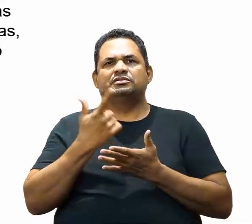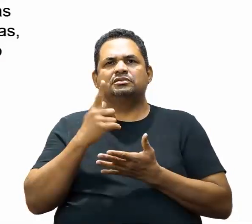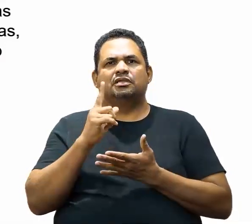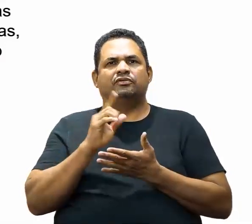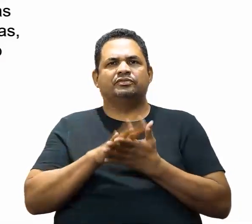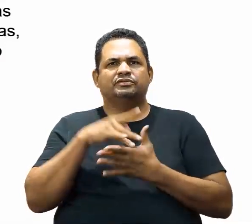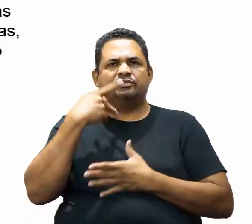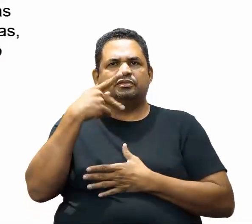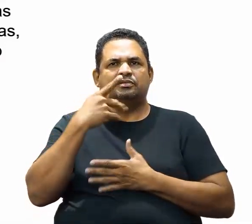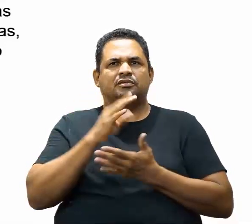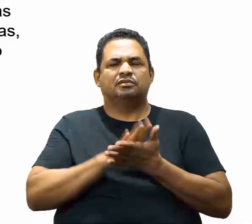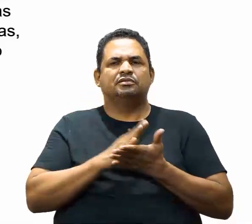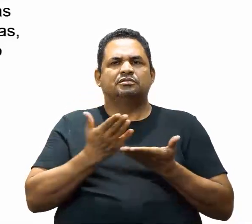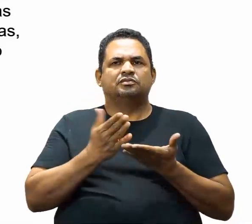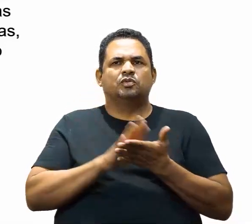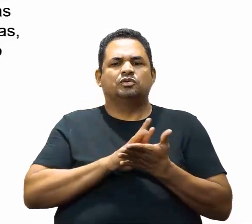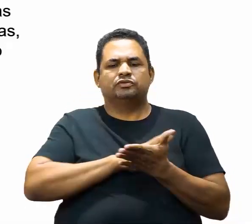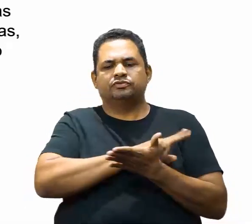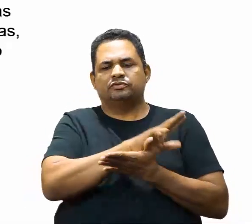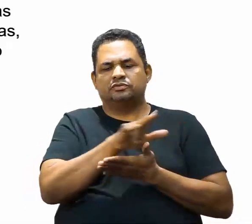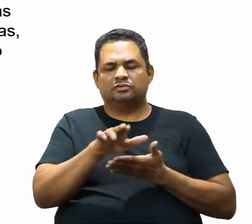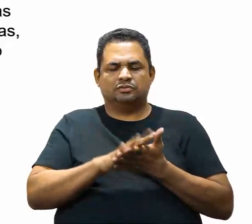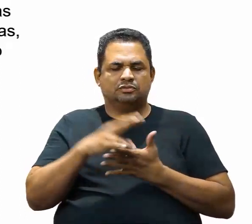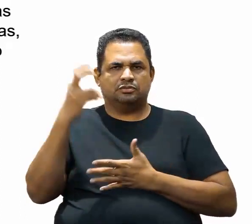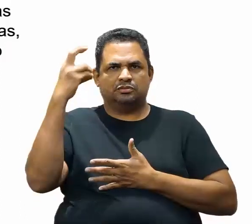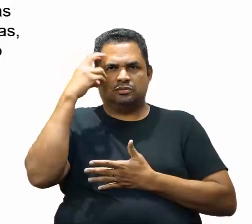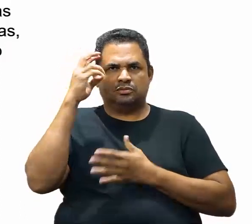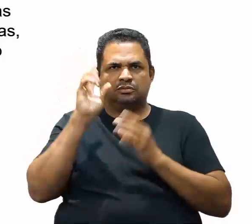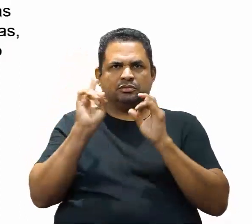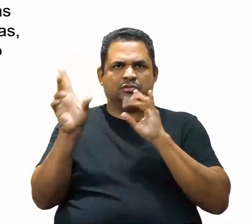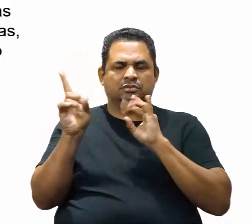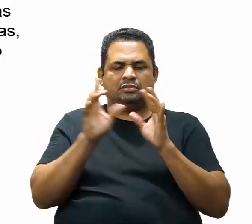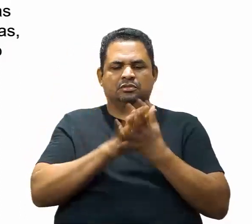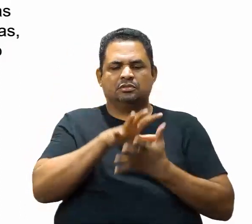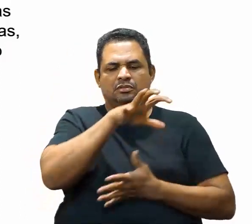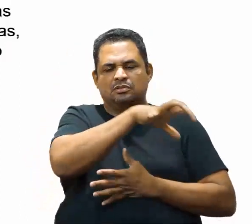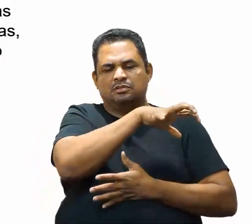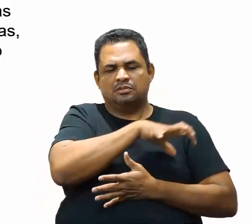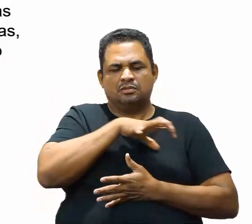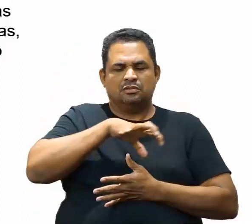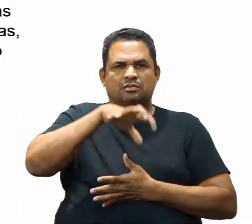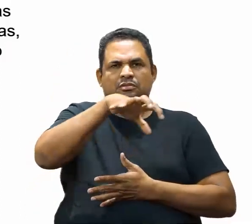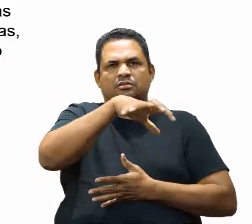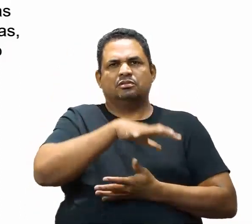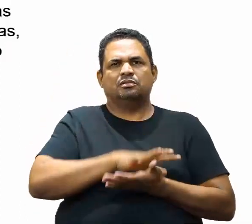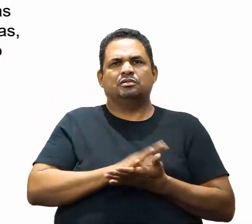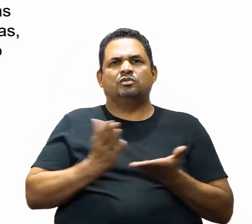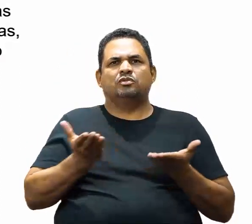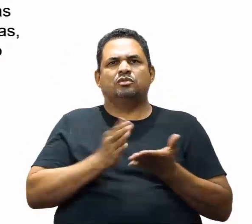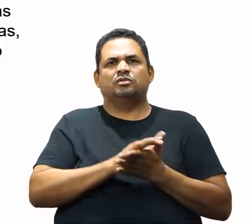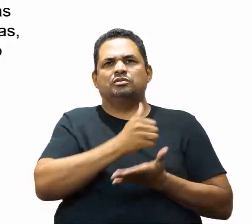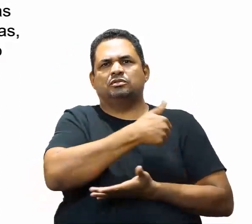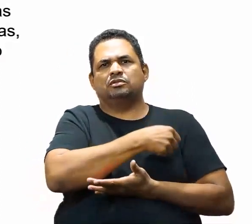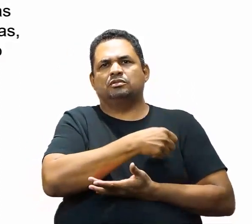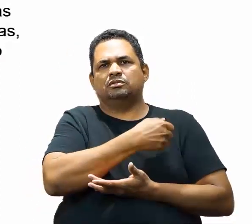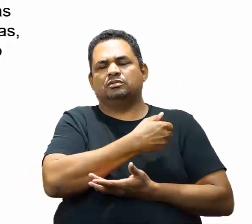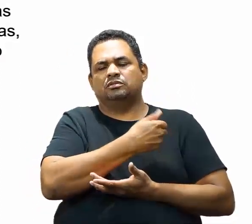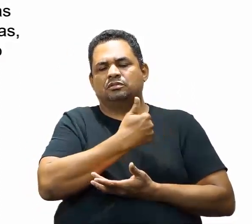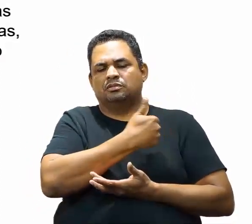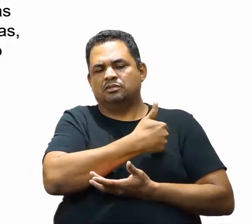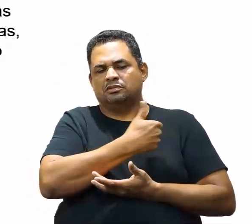faladas de acordo com a diversidade cultural de cada região. Hoje são 16 línguas